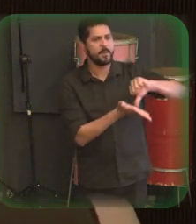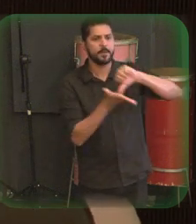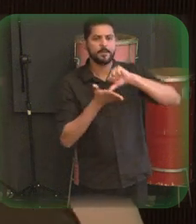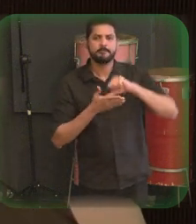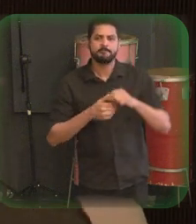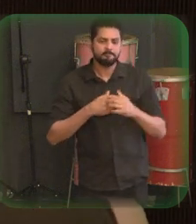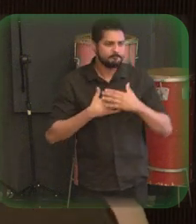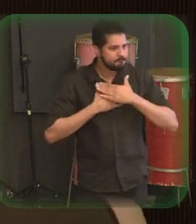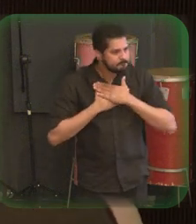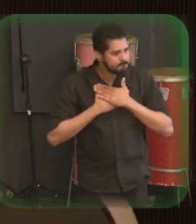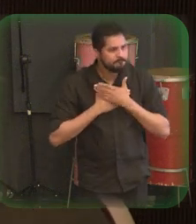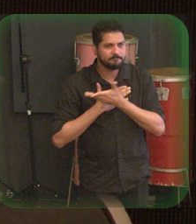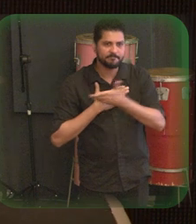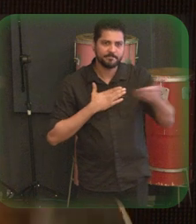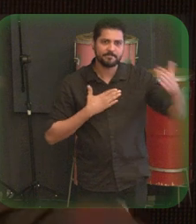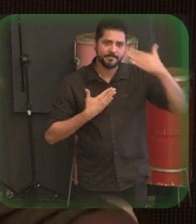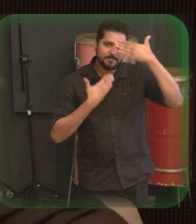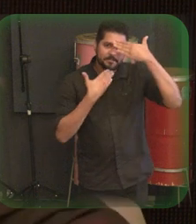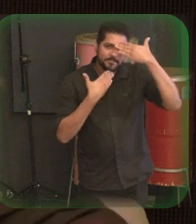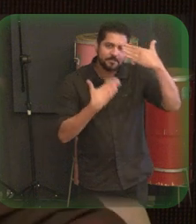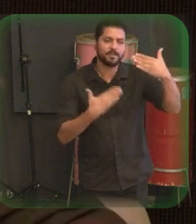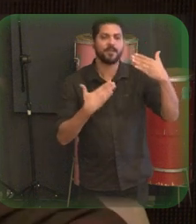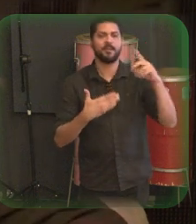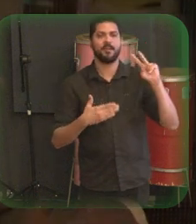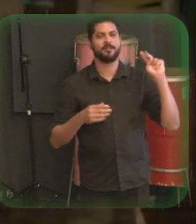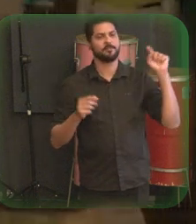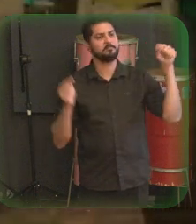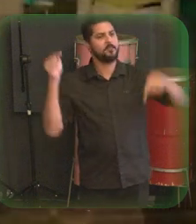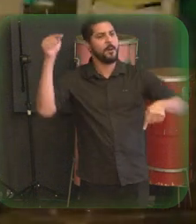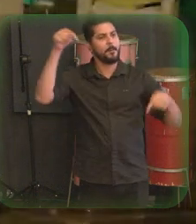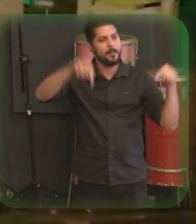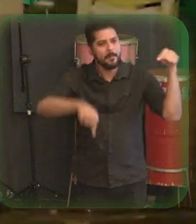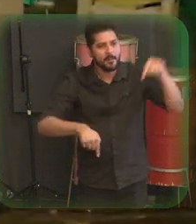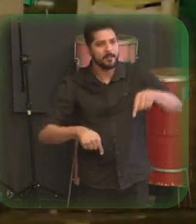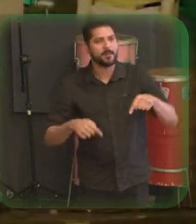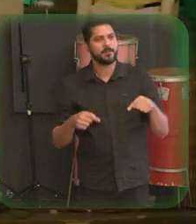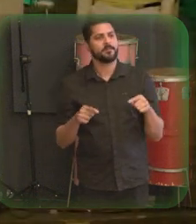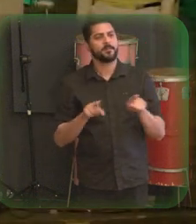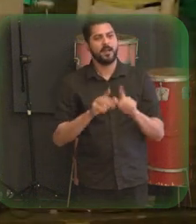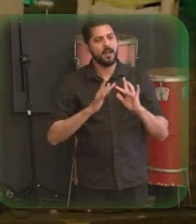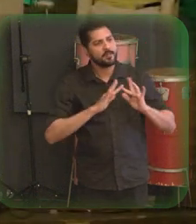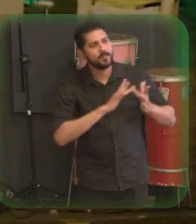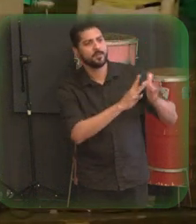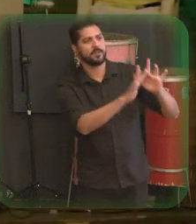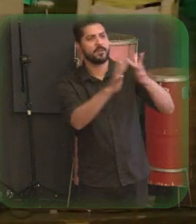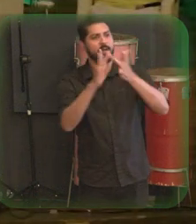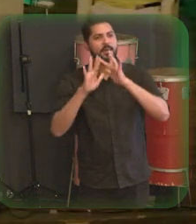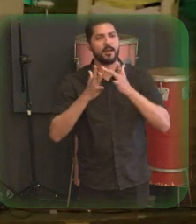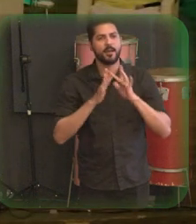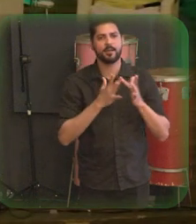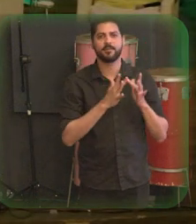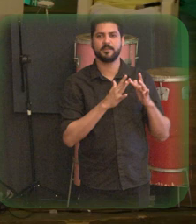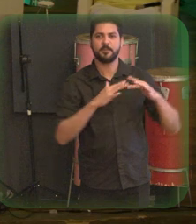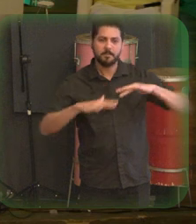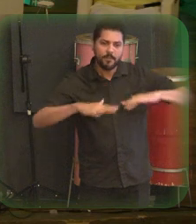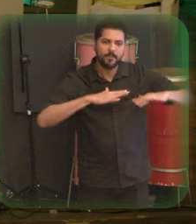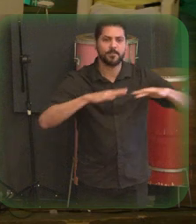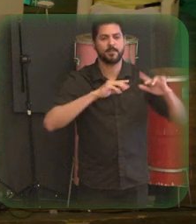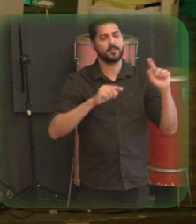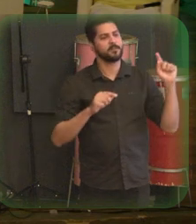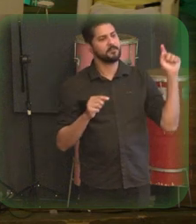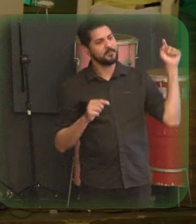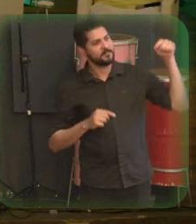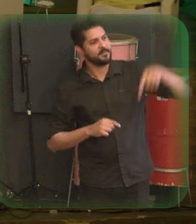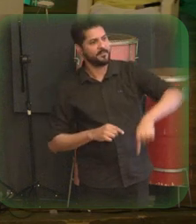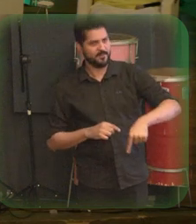queridos diretores e diretoras, muito obrigado pela presença de vocês, por terem articulado essa movimentação do pessoal para chegar aqui,